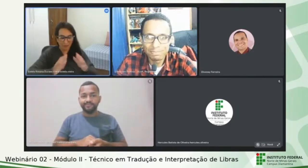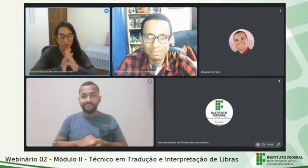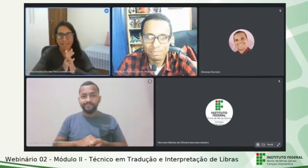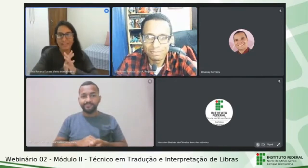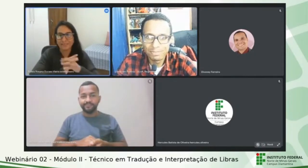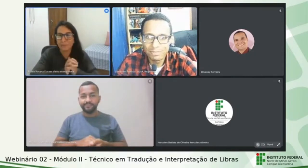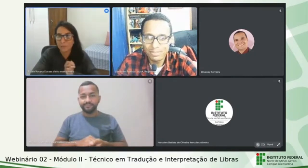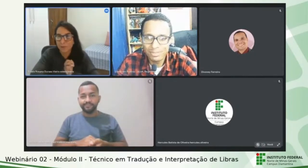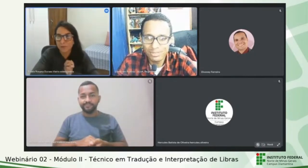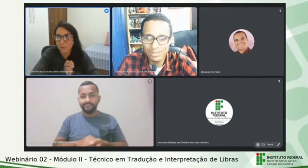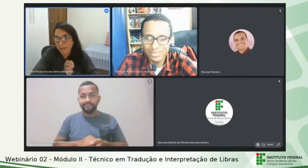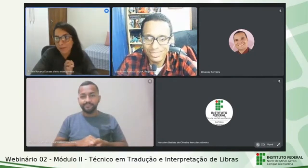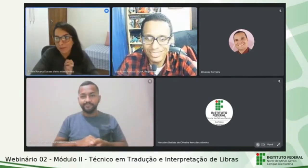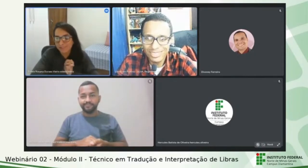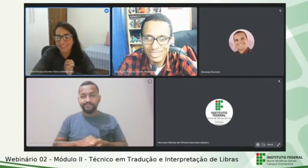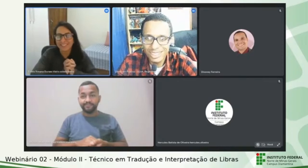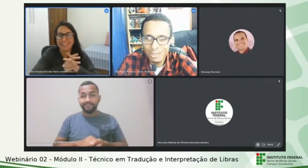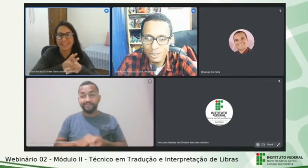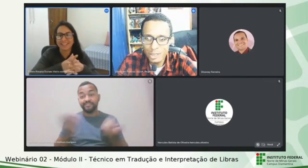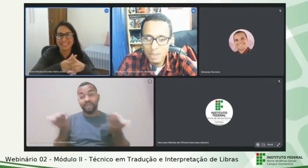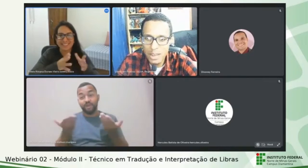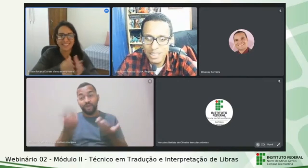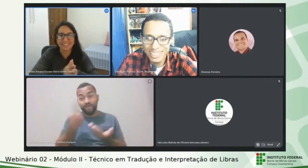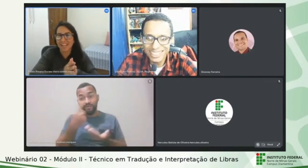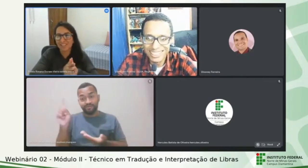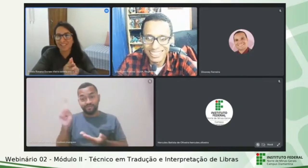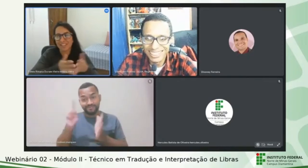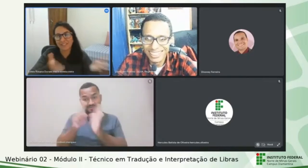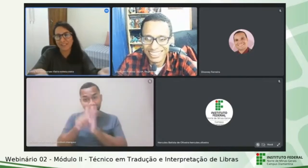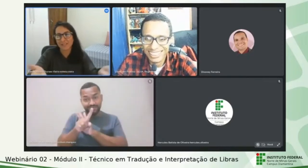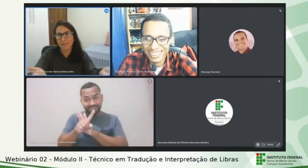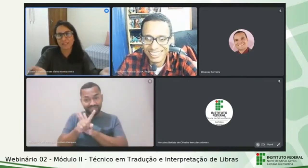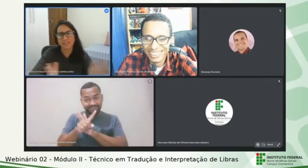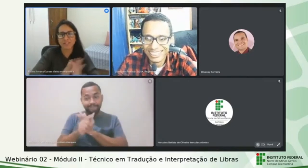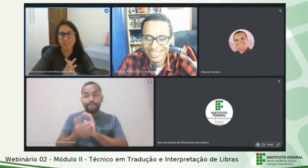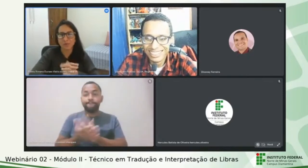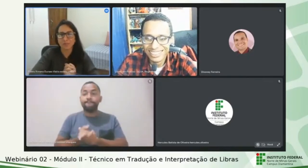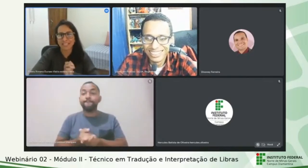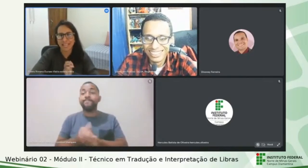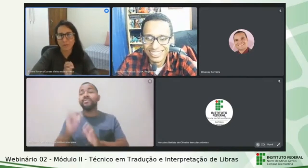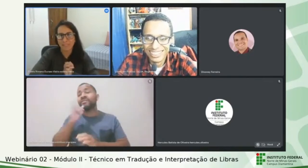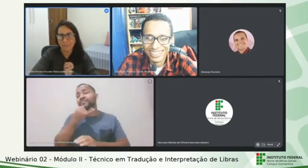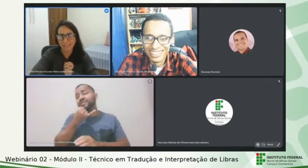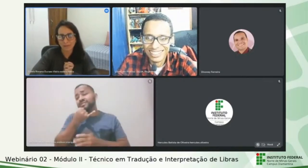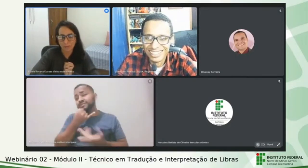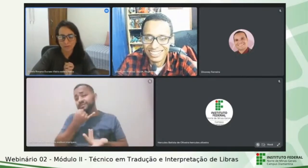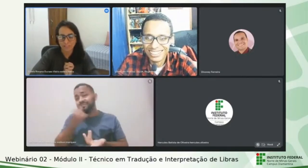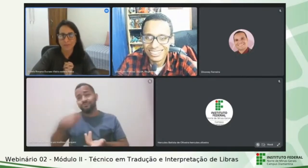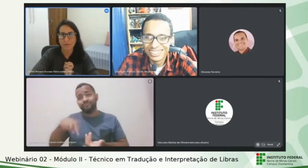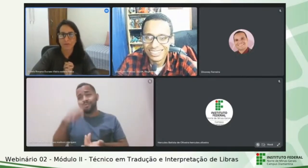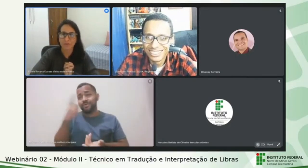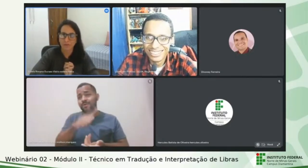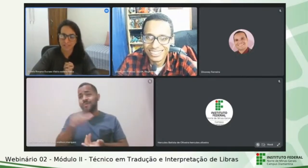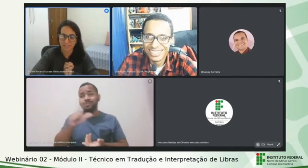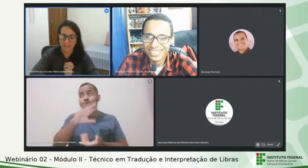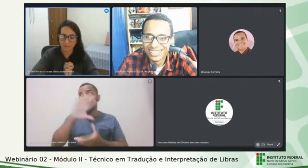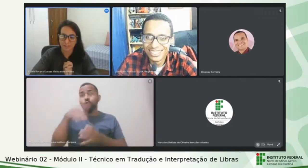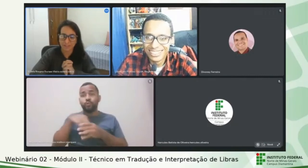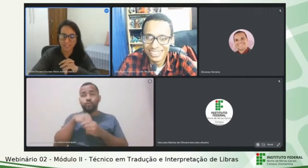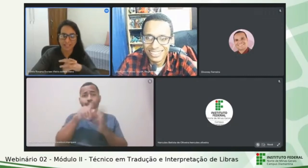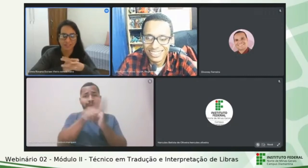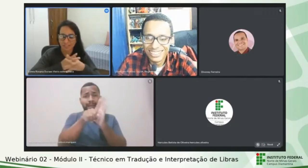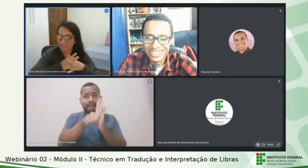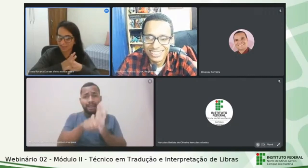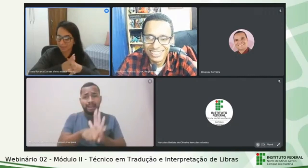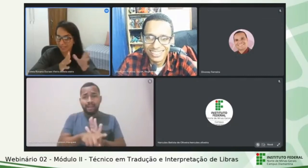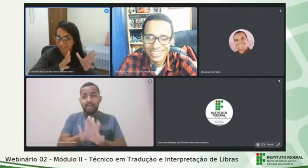E agora, vamos para a última pergunta. Última. Gente, infelizmente a gente não consegue contemplar todos, já são 9 horas da